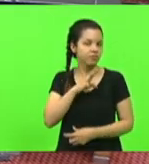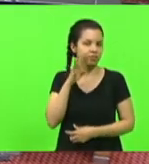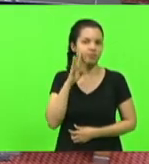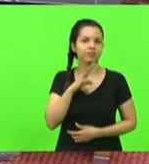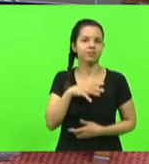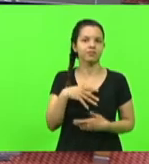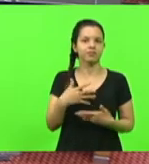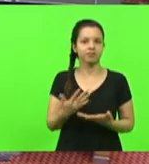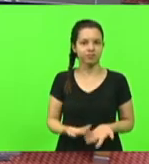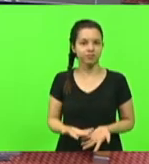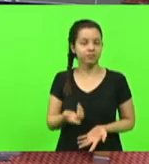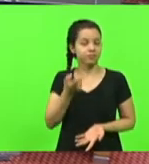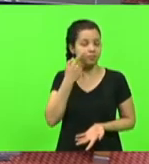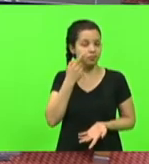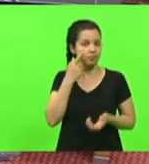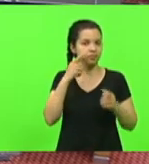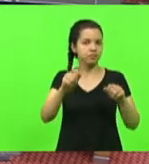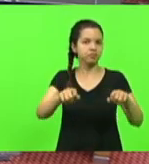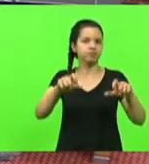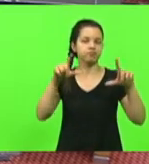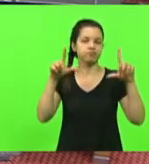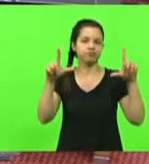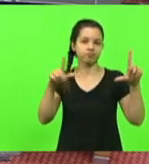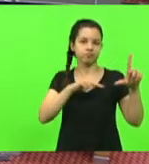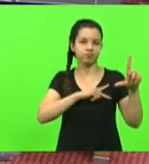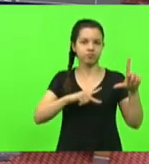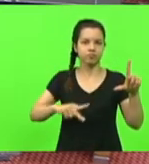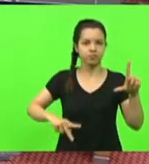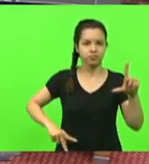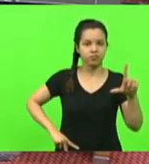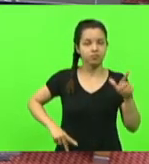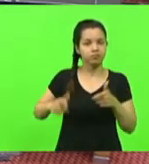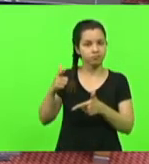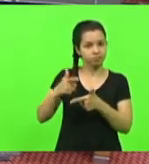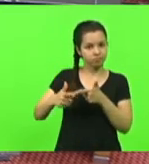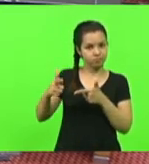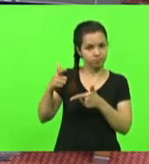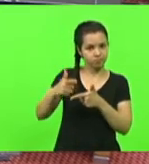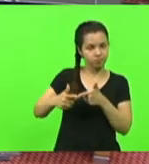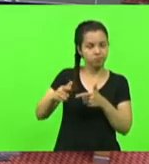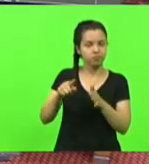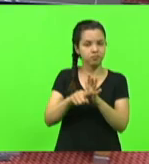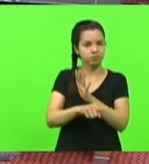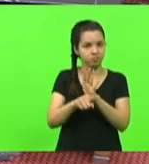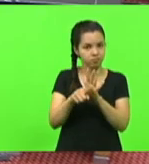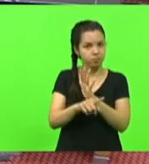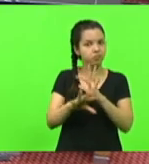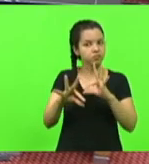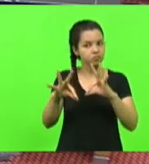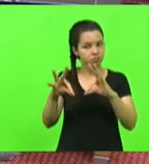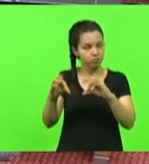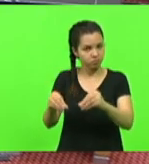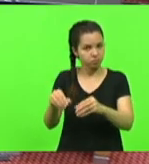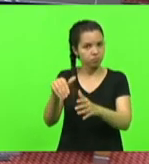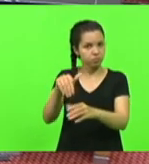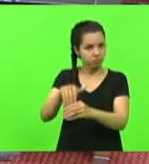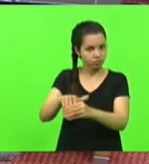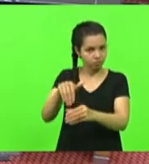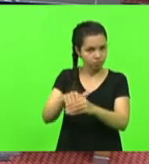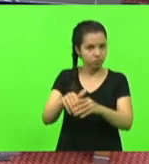Vamos abrir o painel, presidente. Segundo, consulto, senhores e senhoras deputadas, setor dos exerceiros, seu direito é voto.